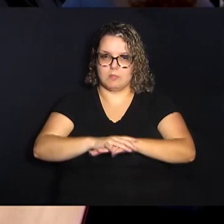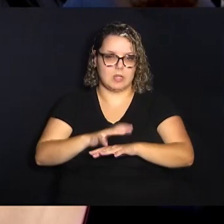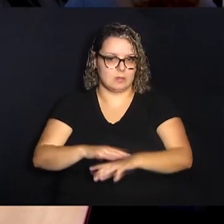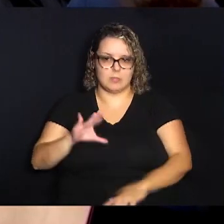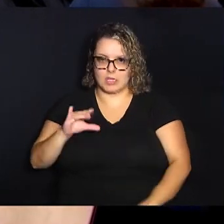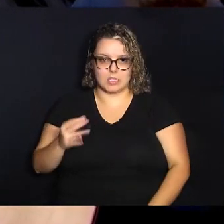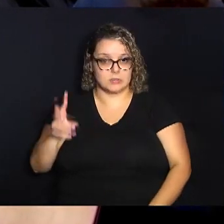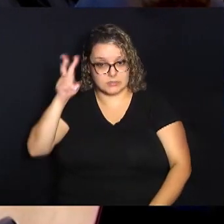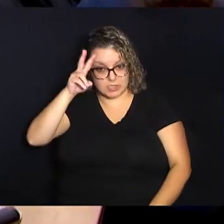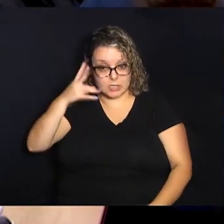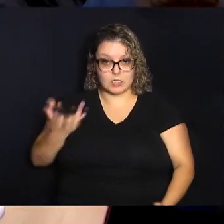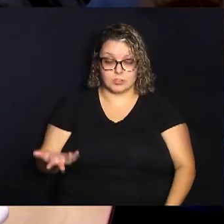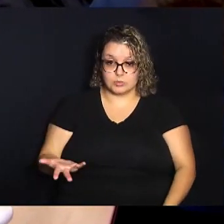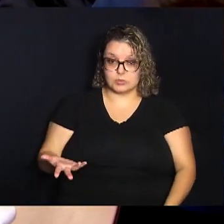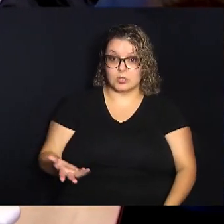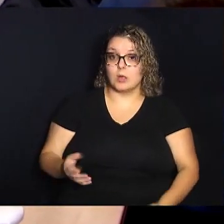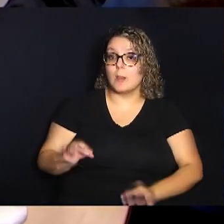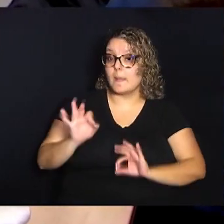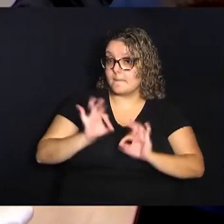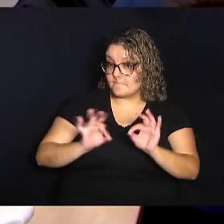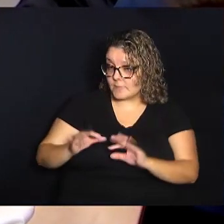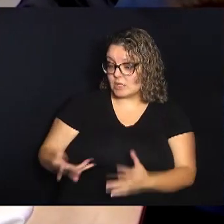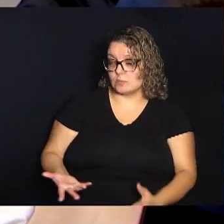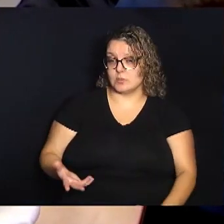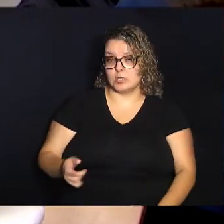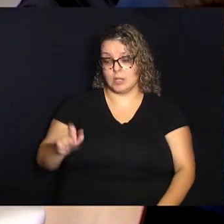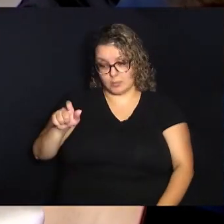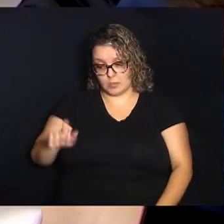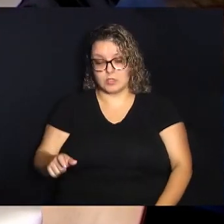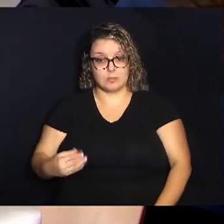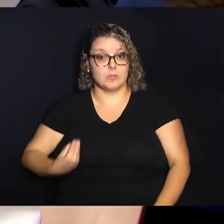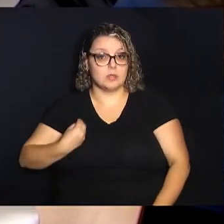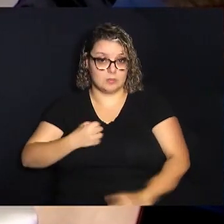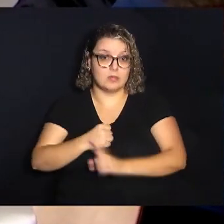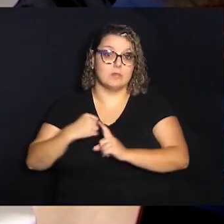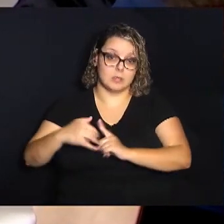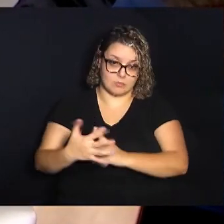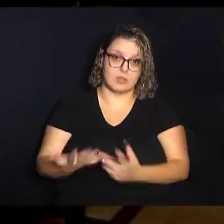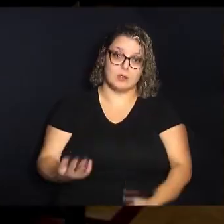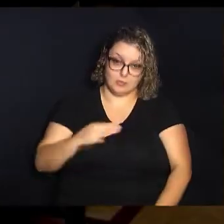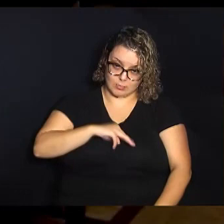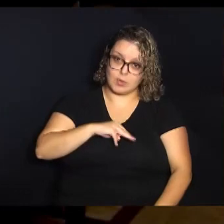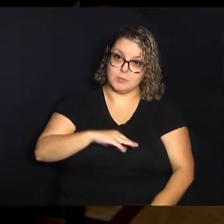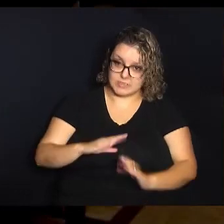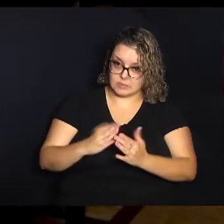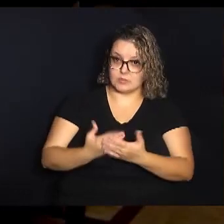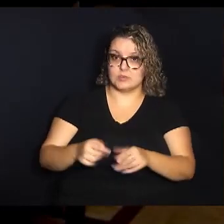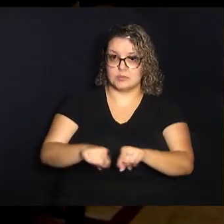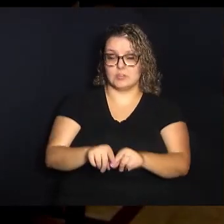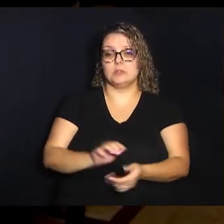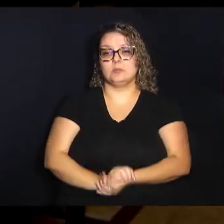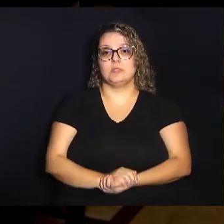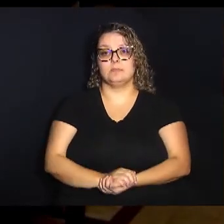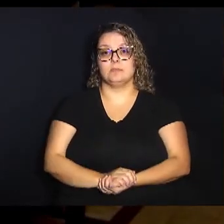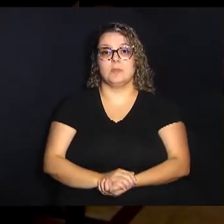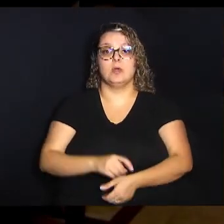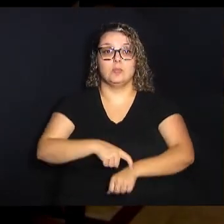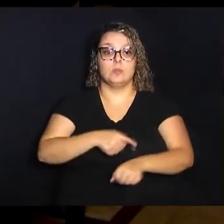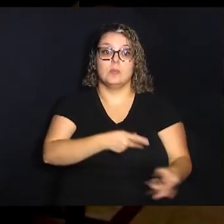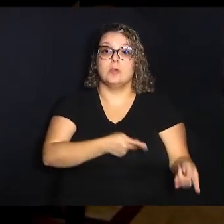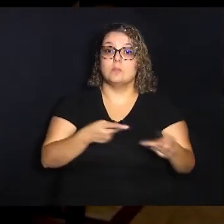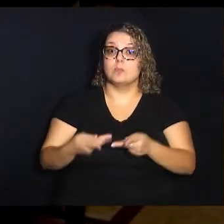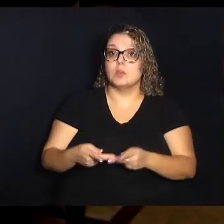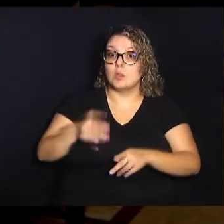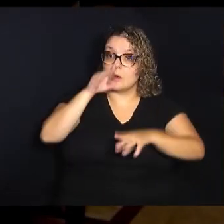ciências, histórias, né? Preparar o indivíduo para viver em sociedade é uma missão da escola. Na ocasião da visita, os alunos aprendem